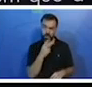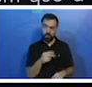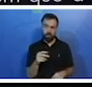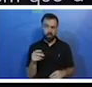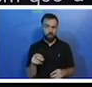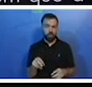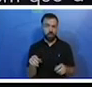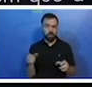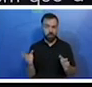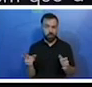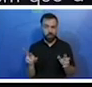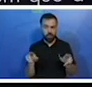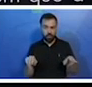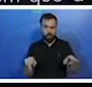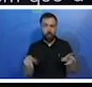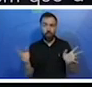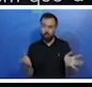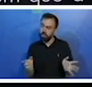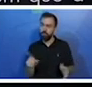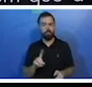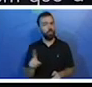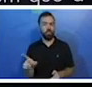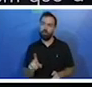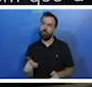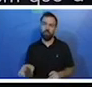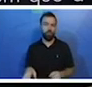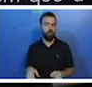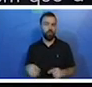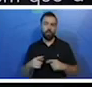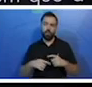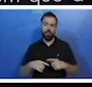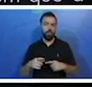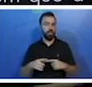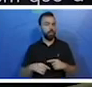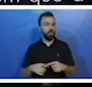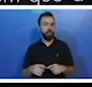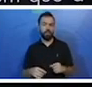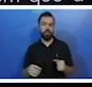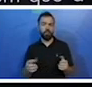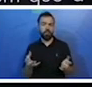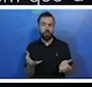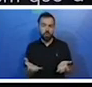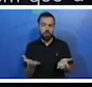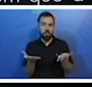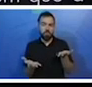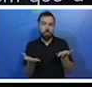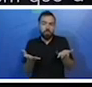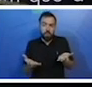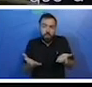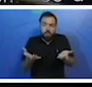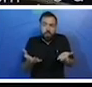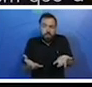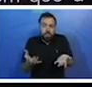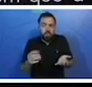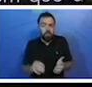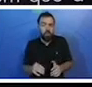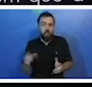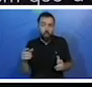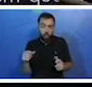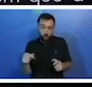eram bem mais rústicas, de materiais bem mais pesados. Hoje nós podemos ver bicicletas de vários tipos, bicicletas de